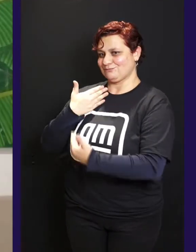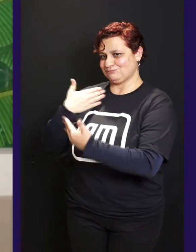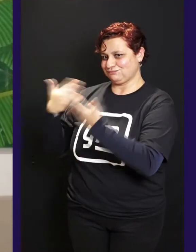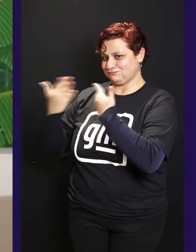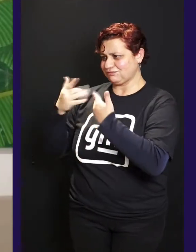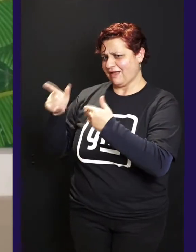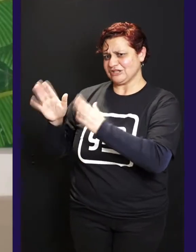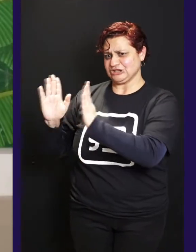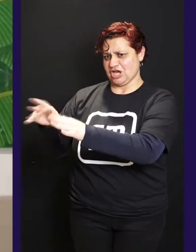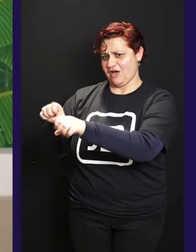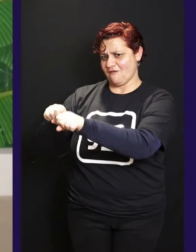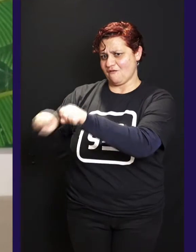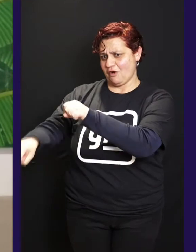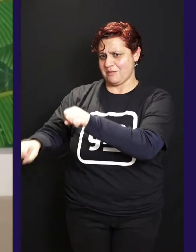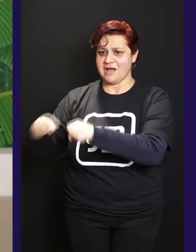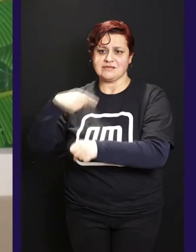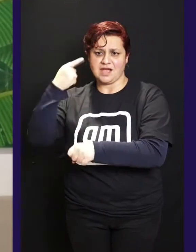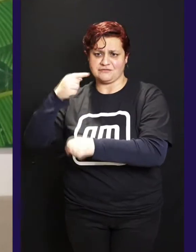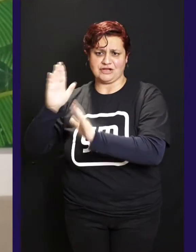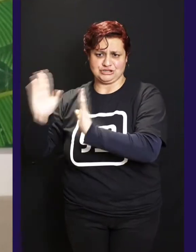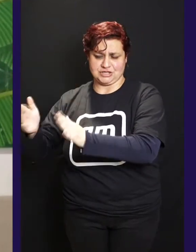advogada, já era formada,